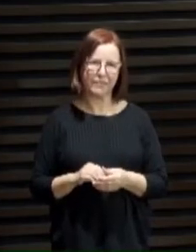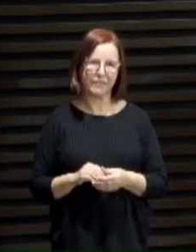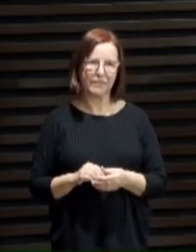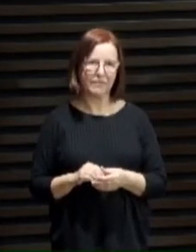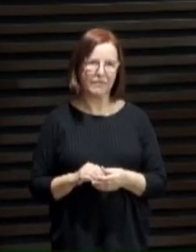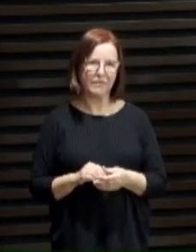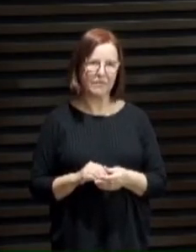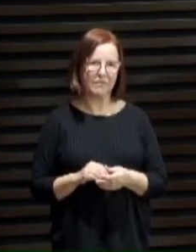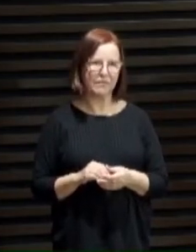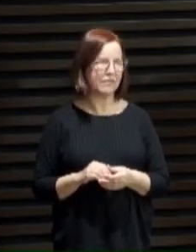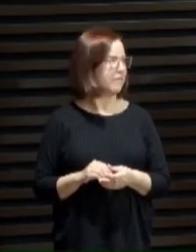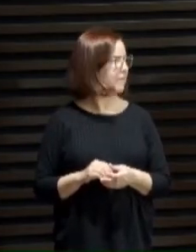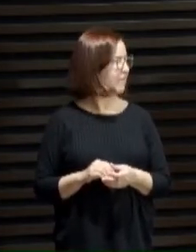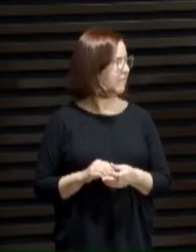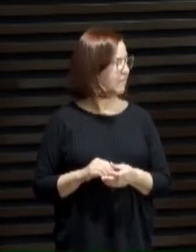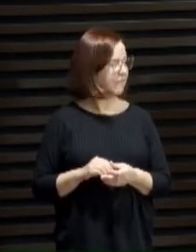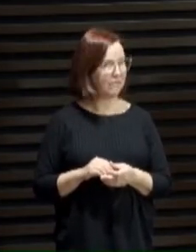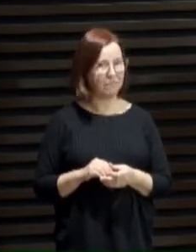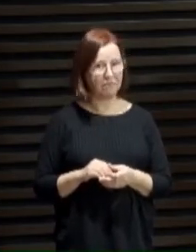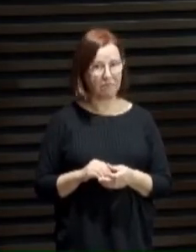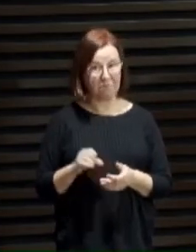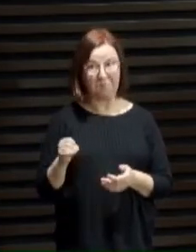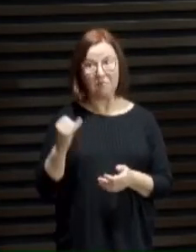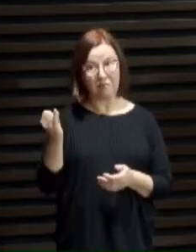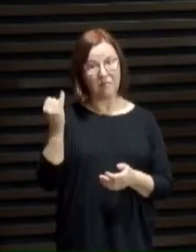E é tão interessante,